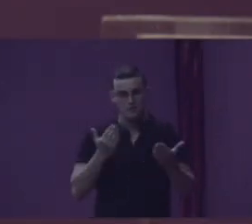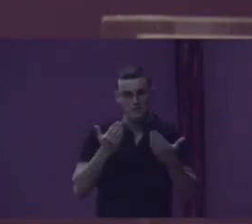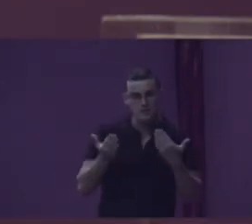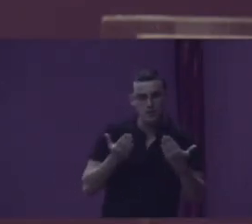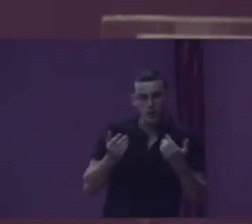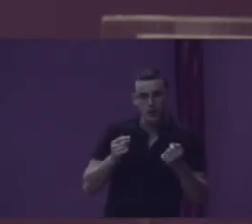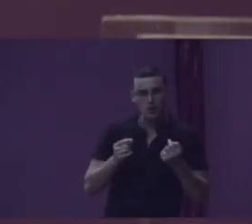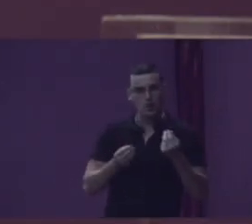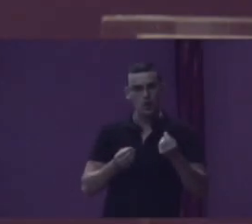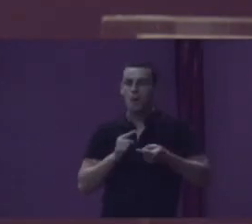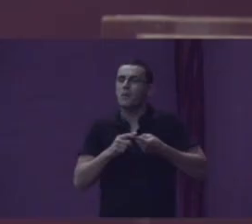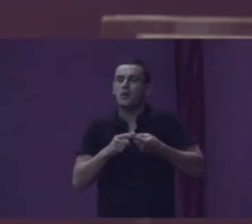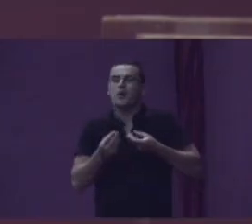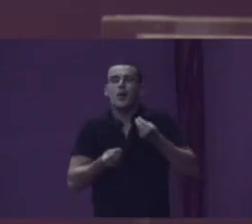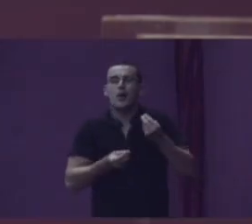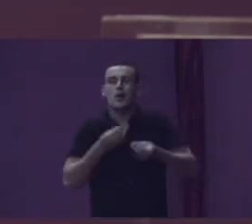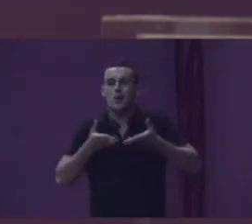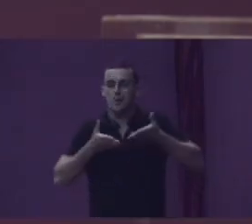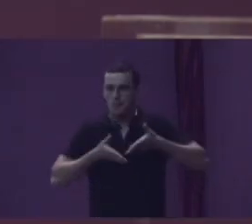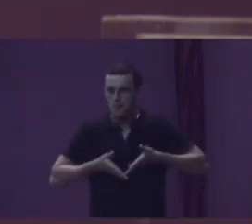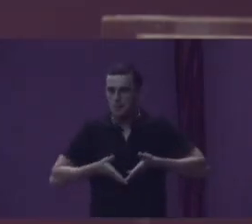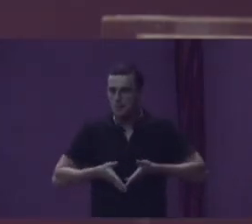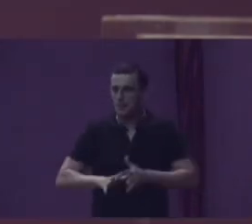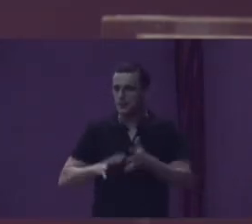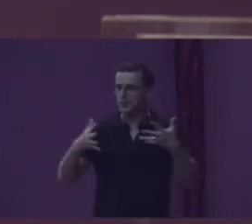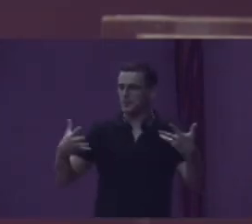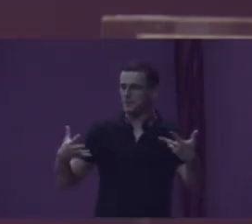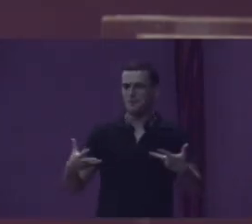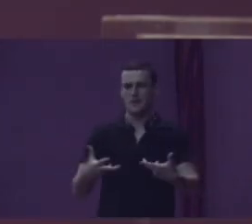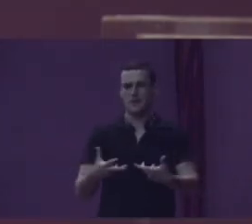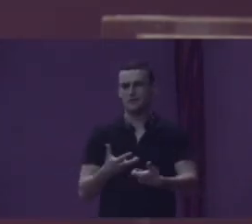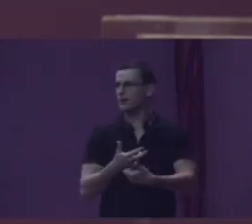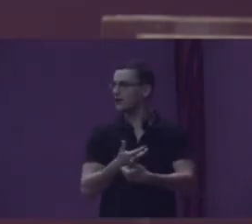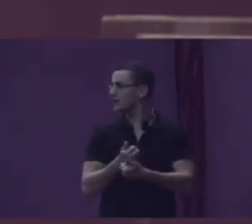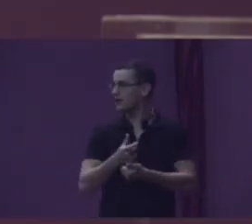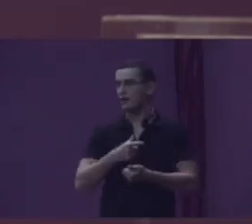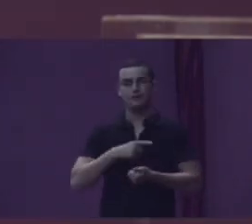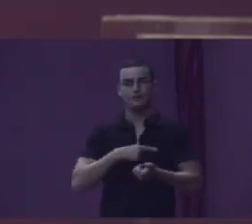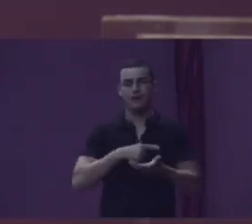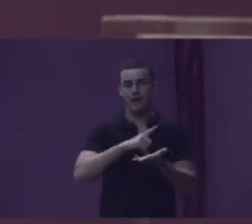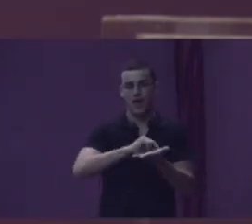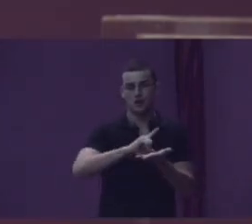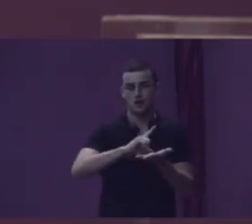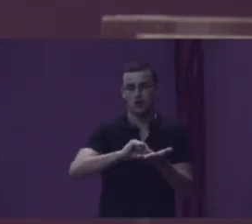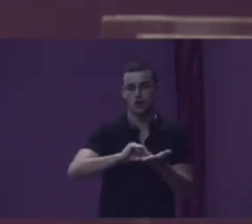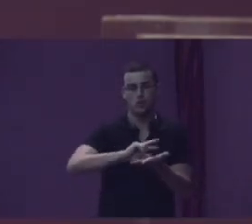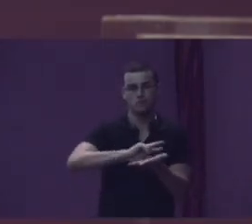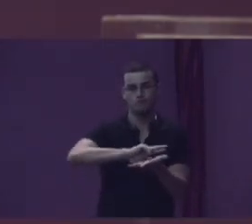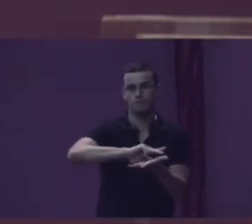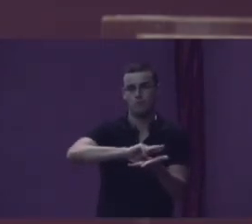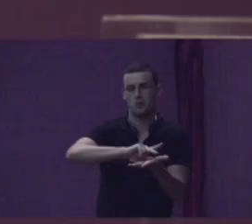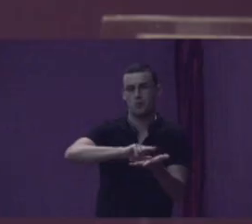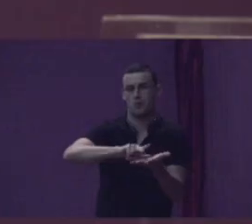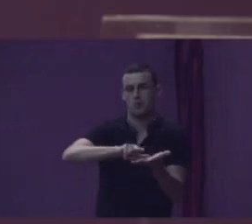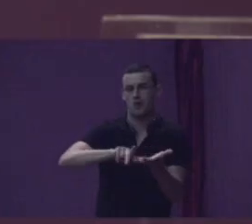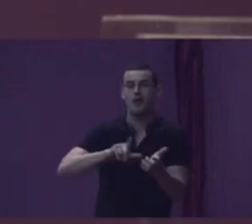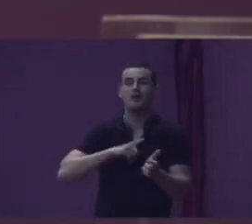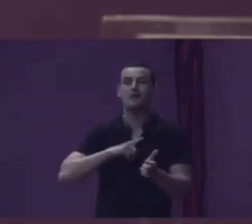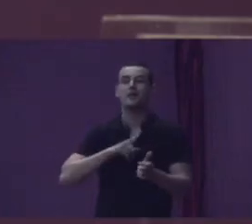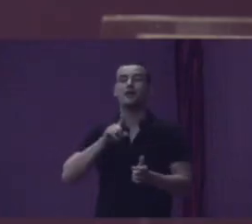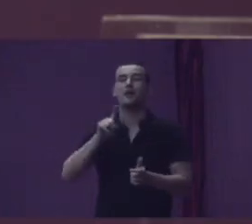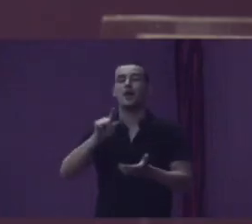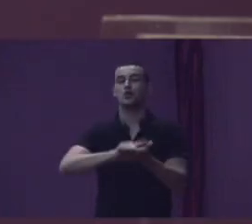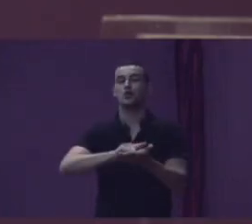ser maravilhoso. Agora temos uma série de artigos no jornal britânico The